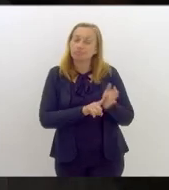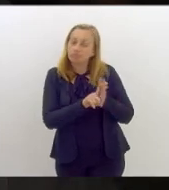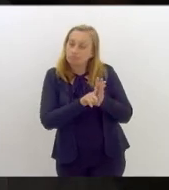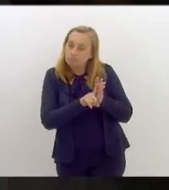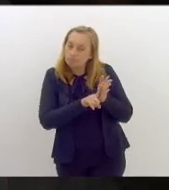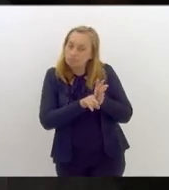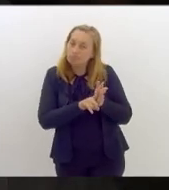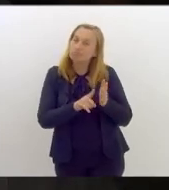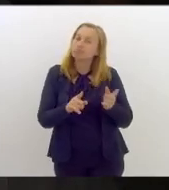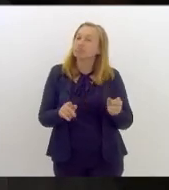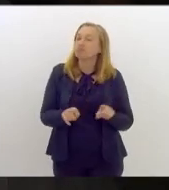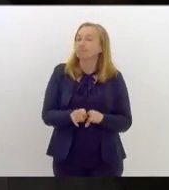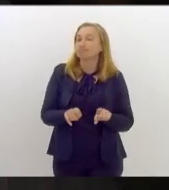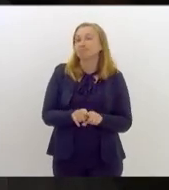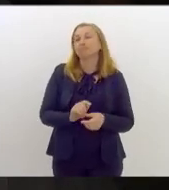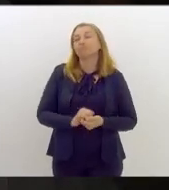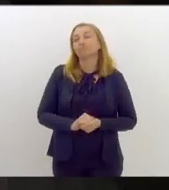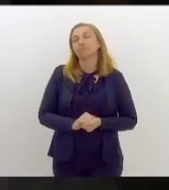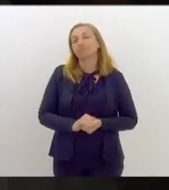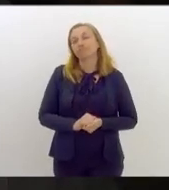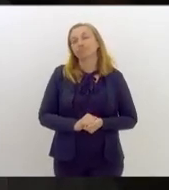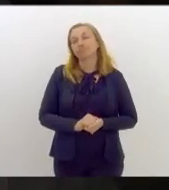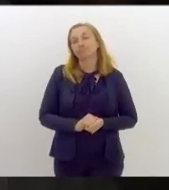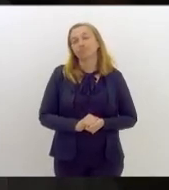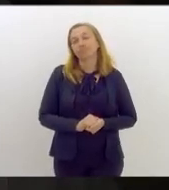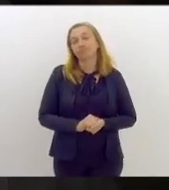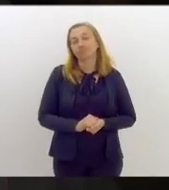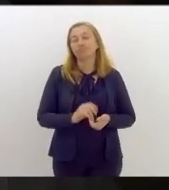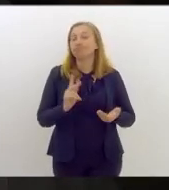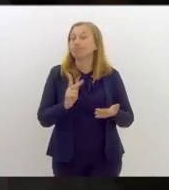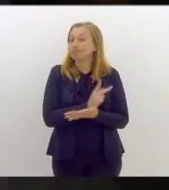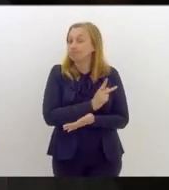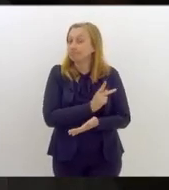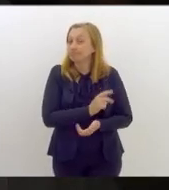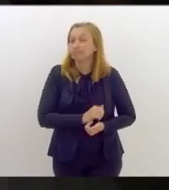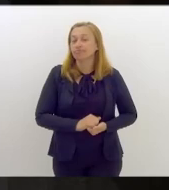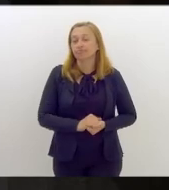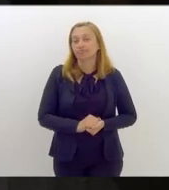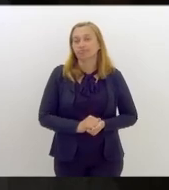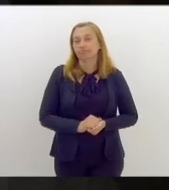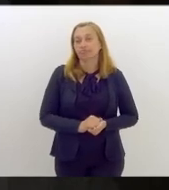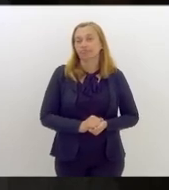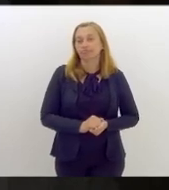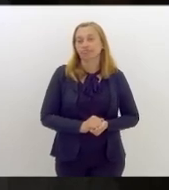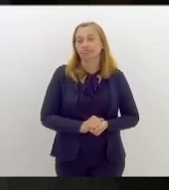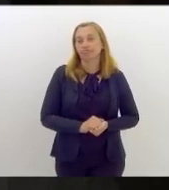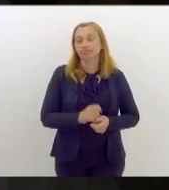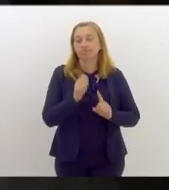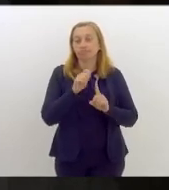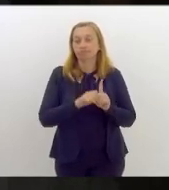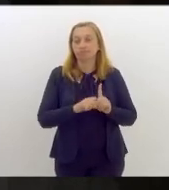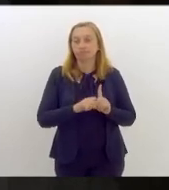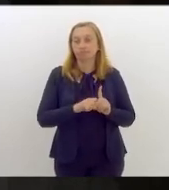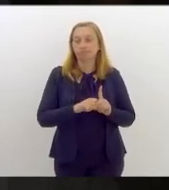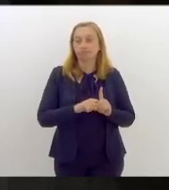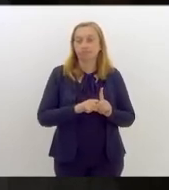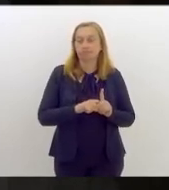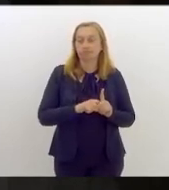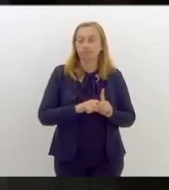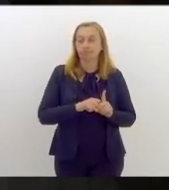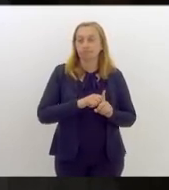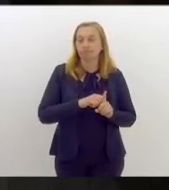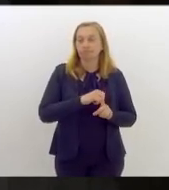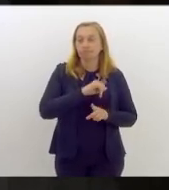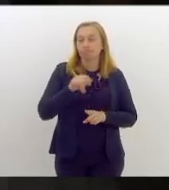Verificamos que isso iria ocorrer no mês de julho,